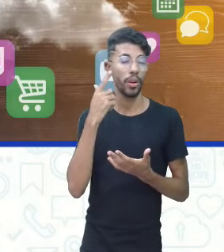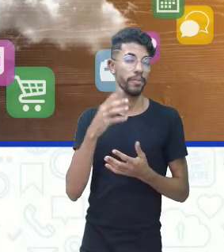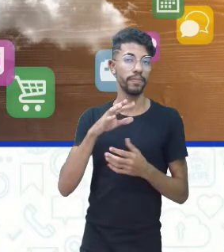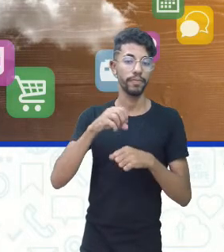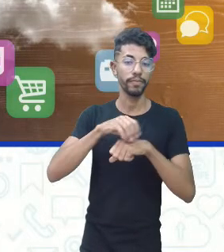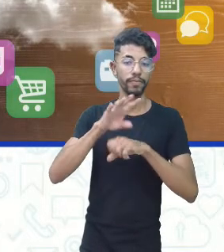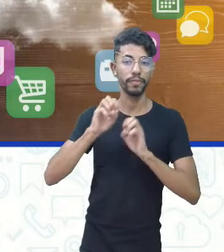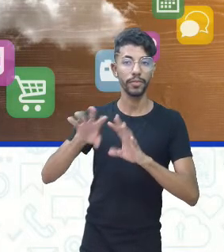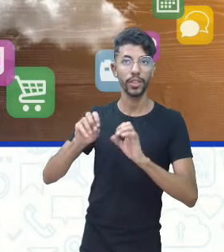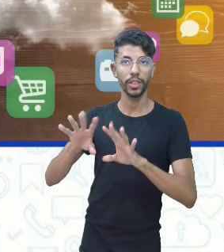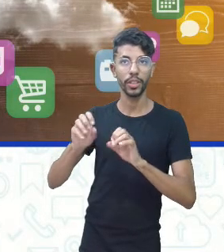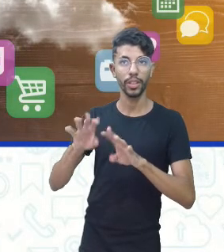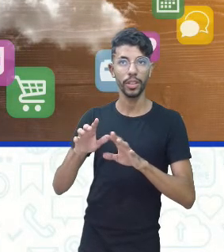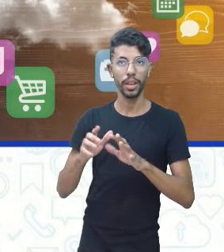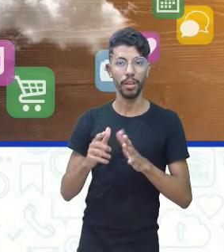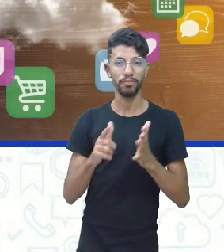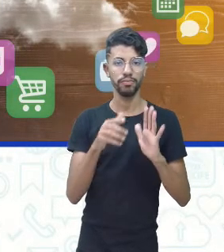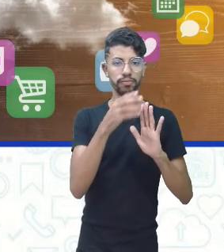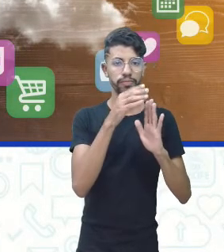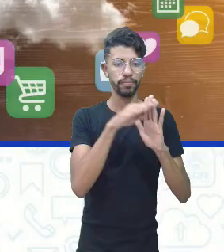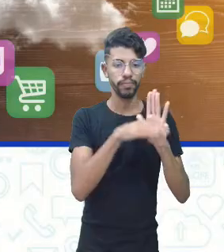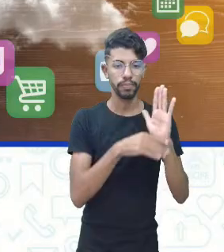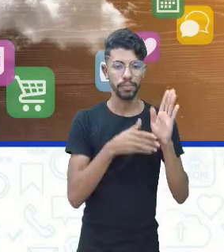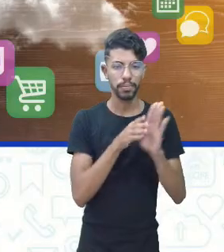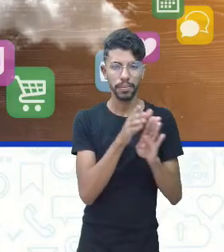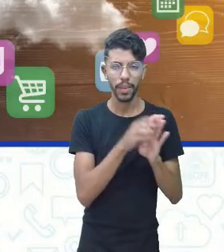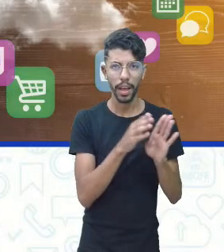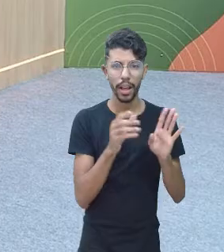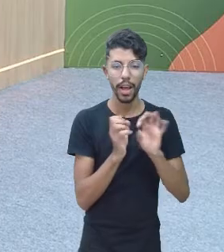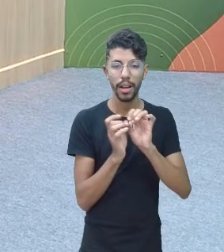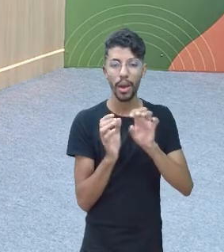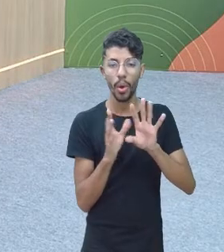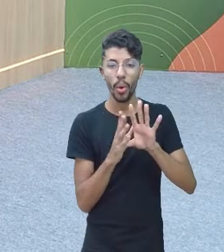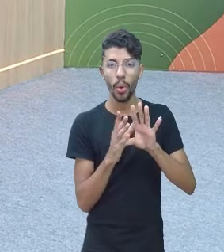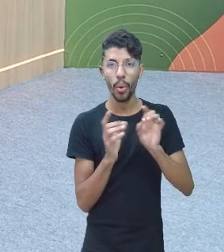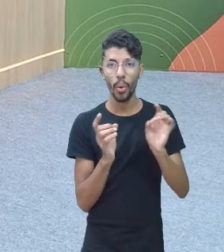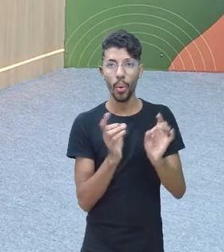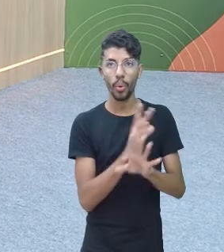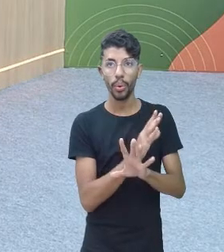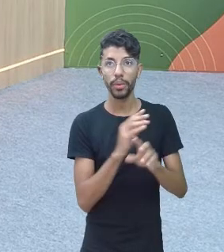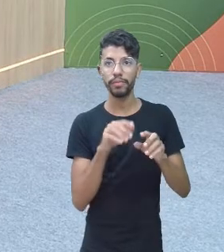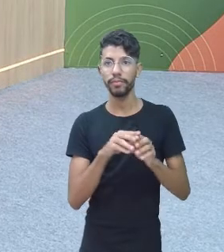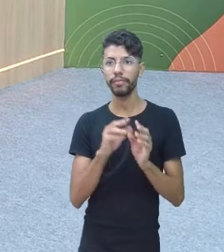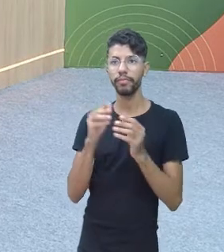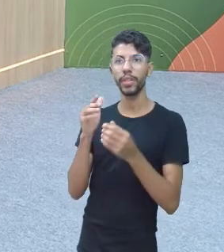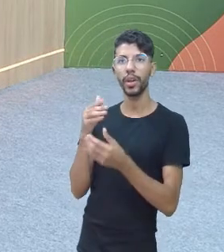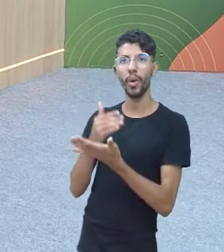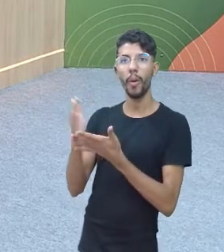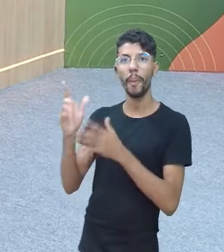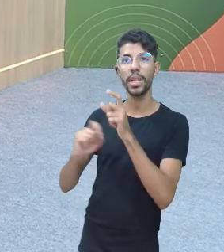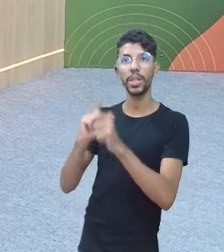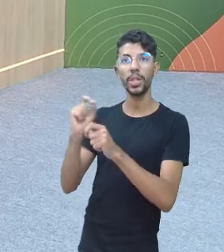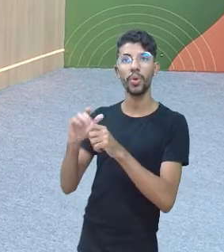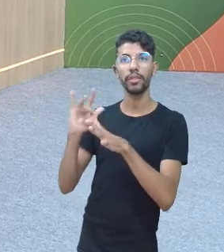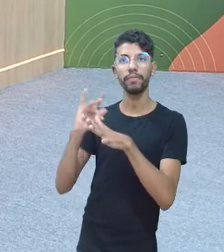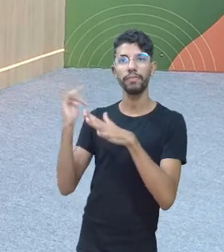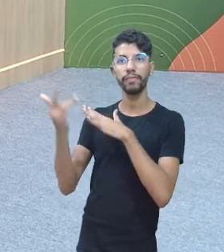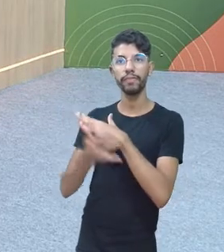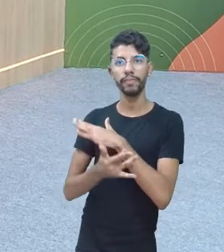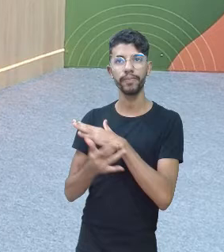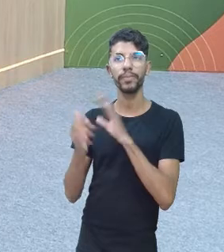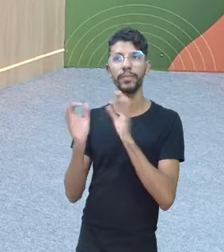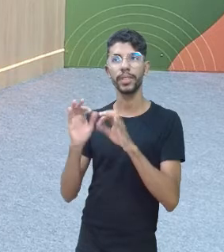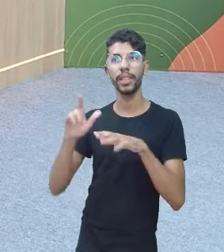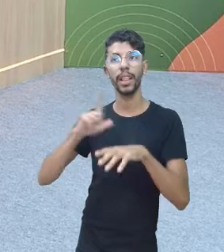sociais também, como a maioria dos gêneros textuais, né, que precisaram se adaptar à internet. Então, a gente tem aí